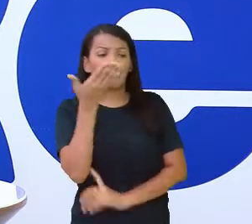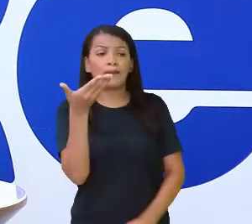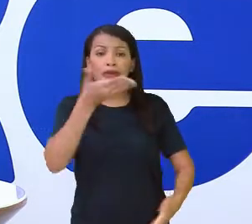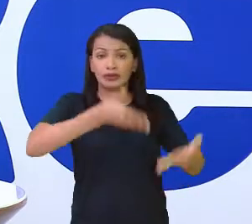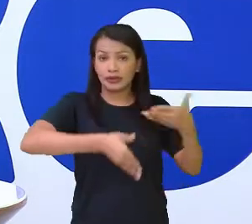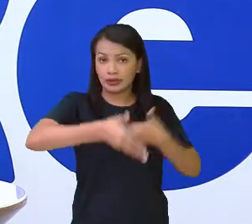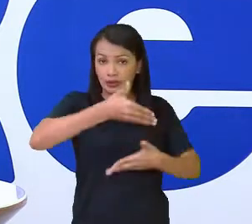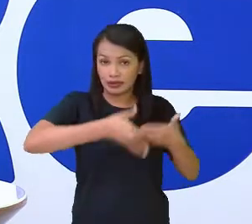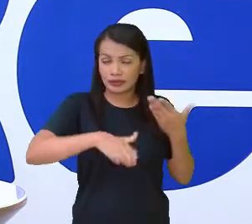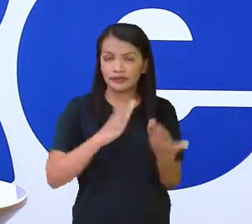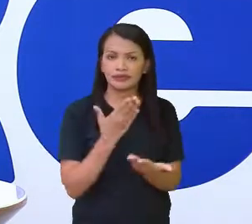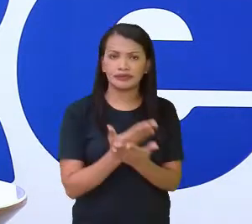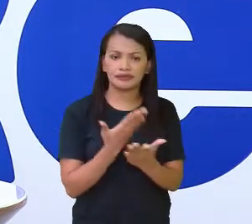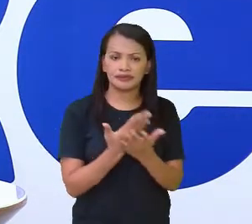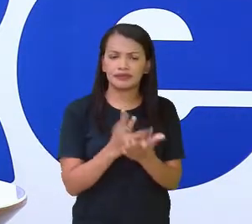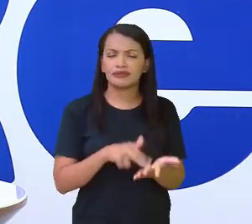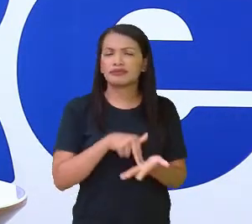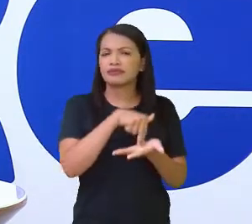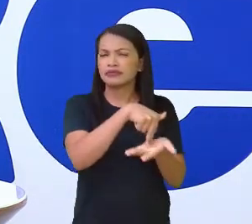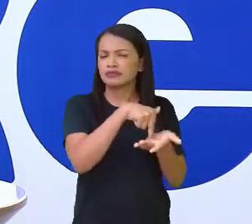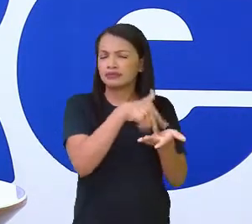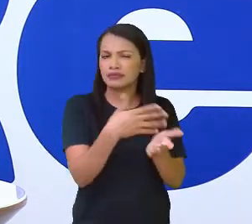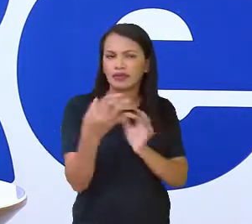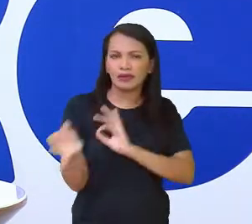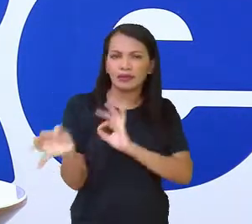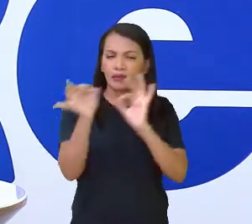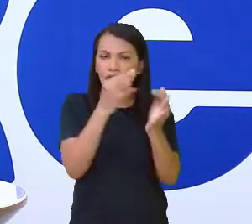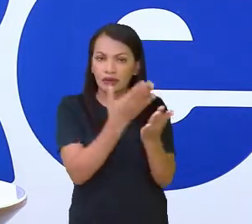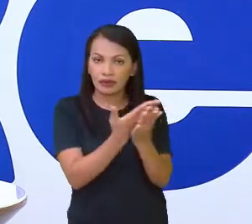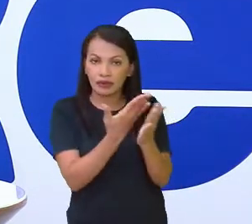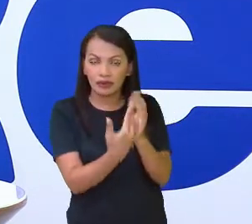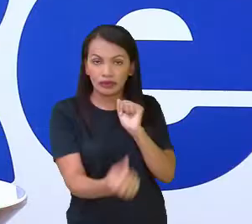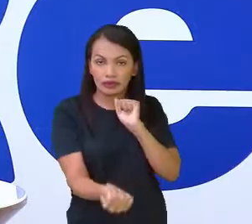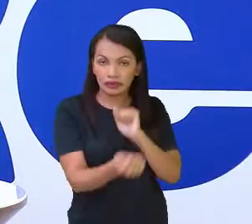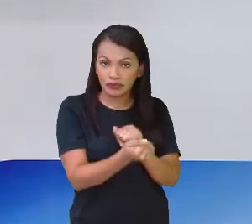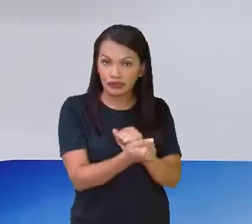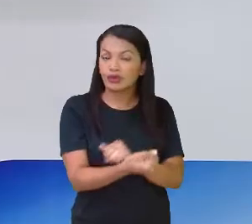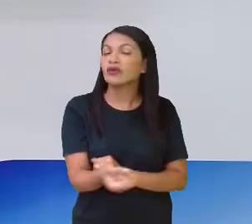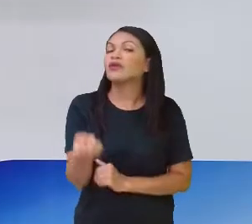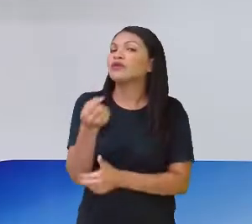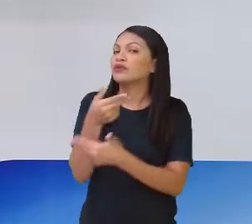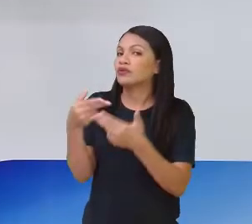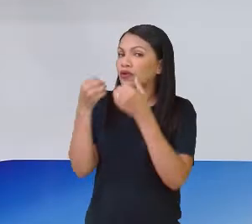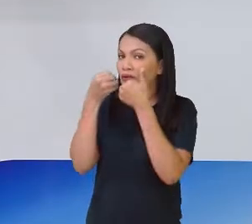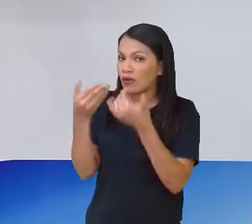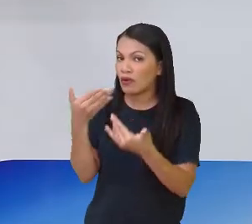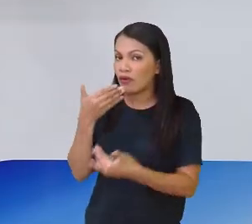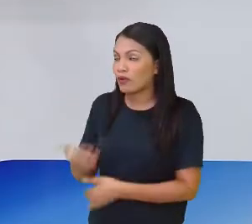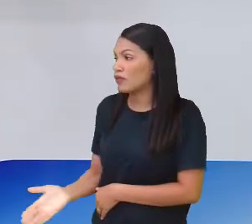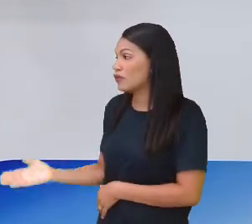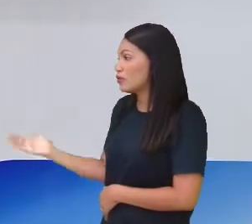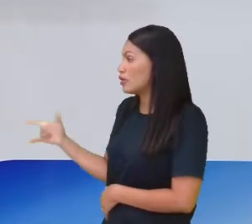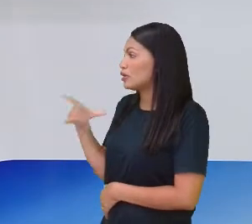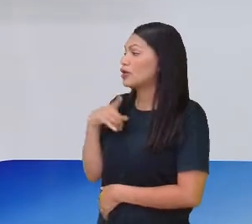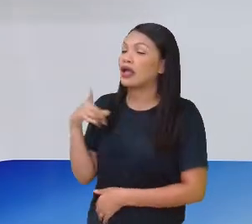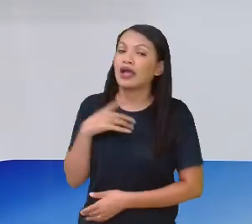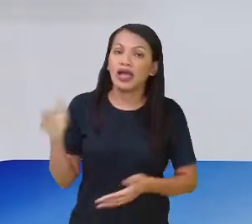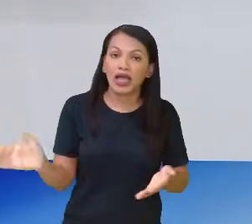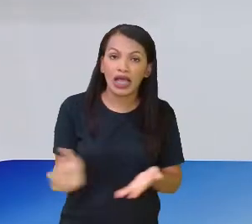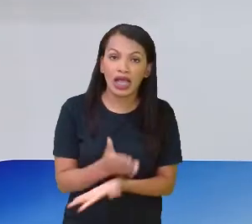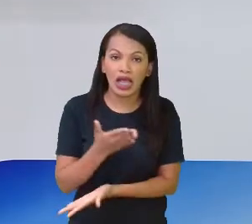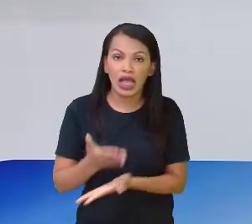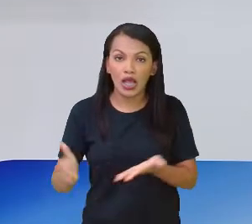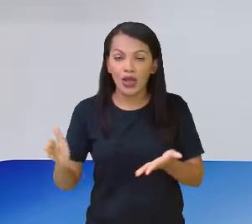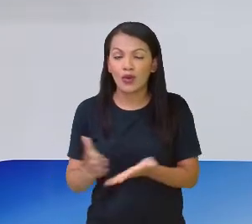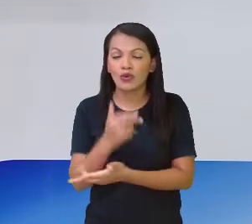participar de todas as aulas, está aqui firme e forte, acompanhando essa aula também. Hein? Olha aí, coisa boa. E eu trouxe para a gente alguns instrumentos aqui,